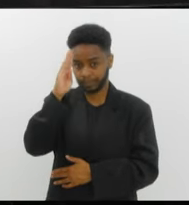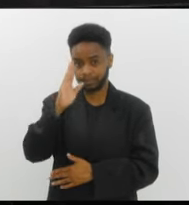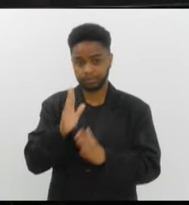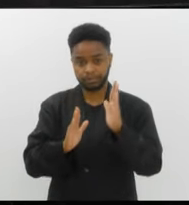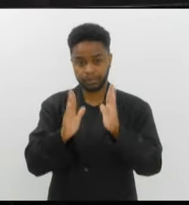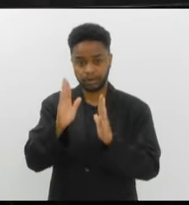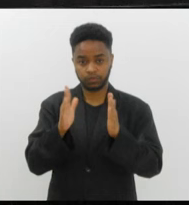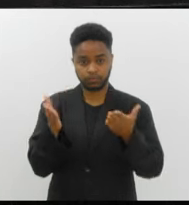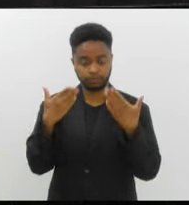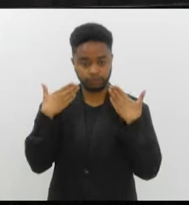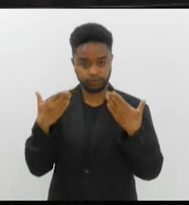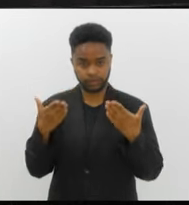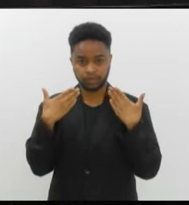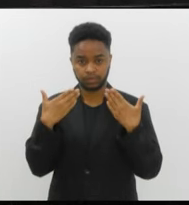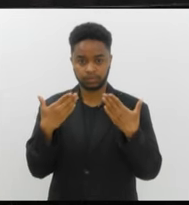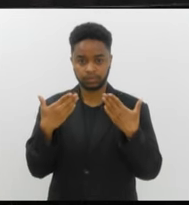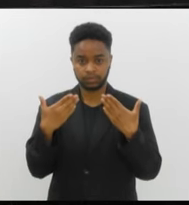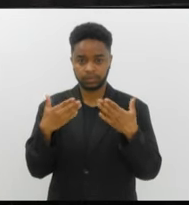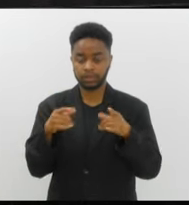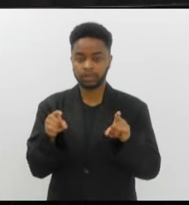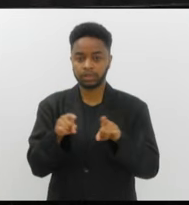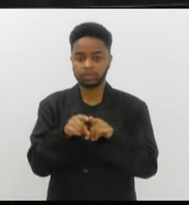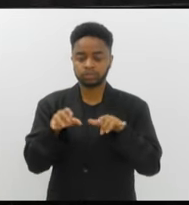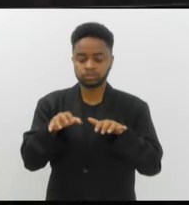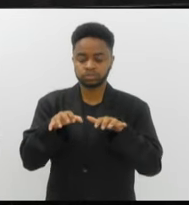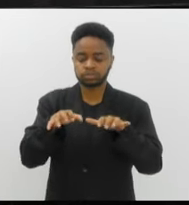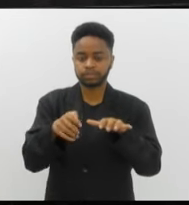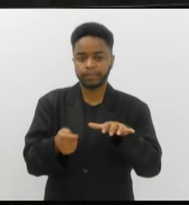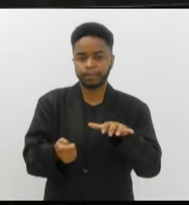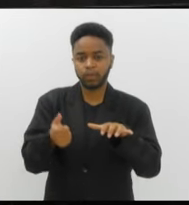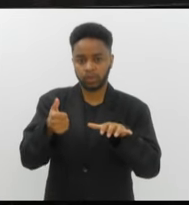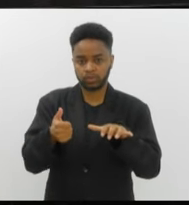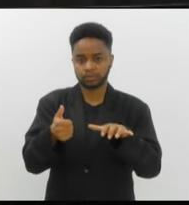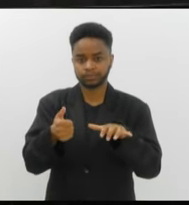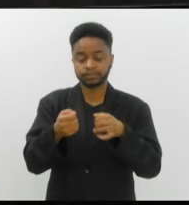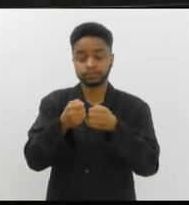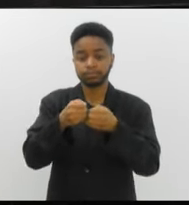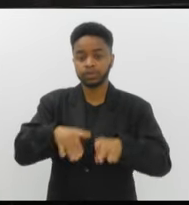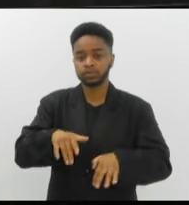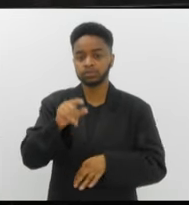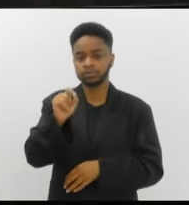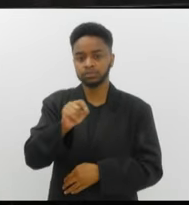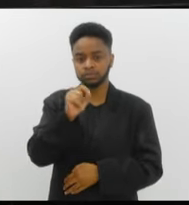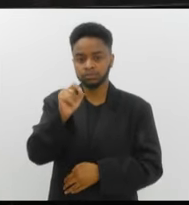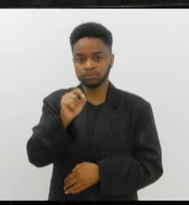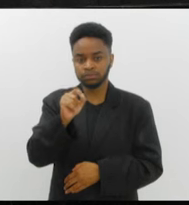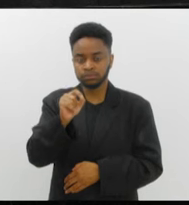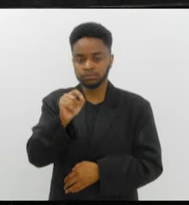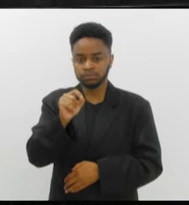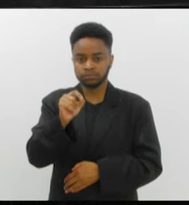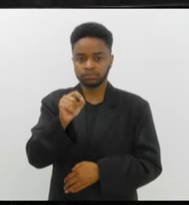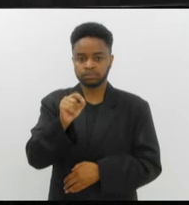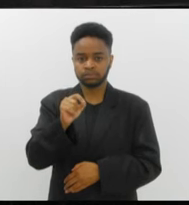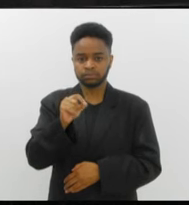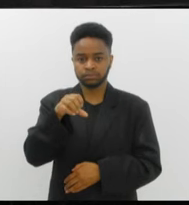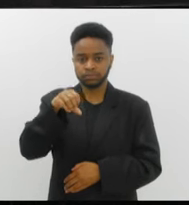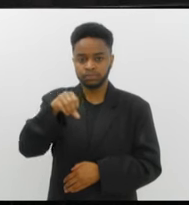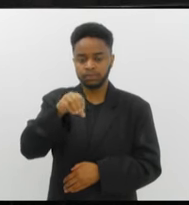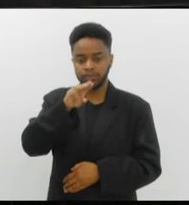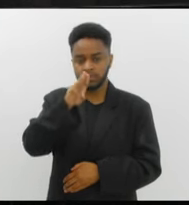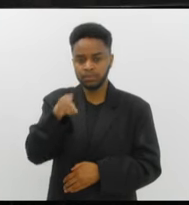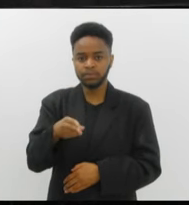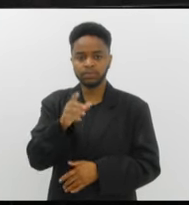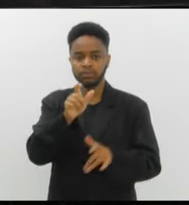de verão, e essa escassez prejudica o conjunto de 9 milhões